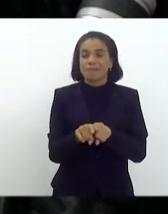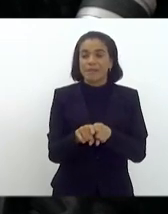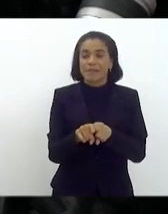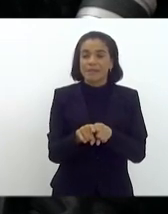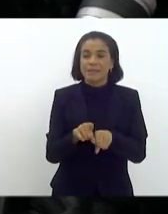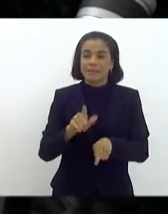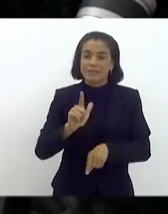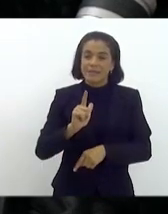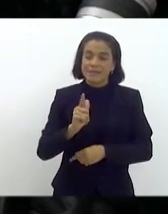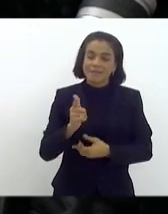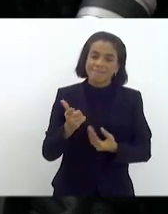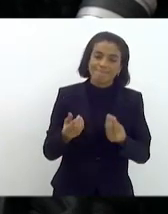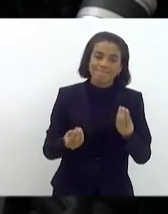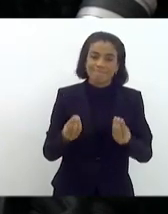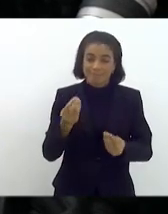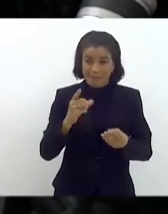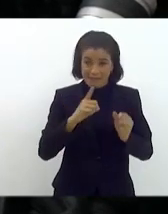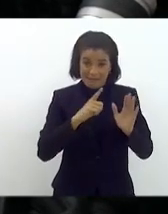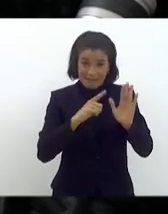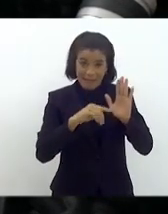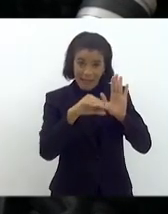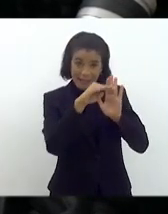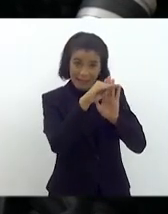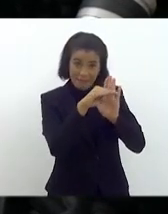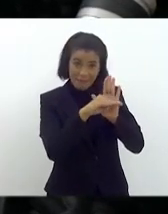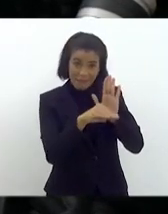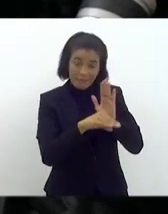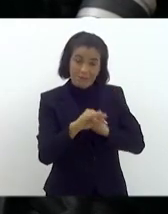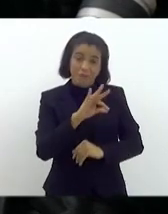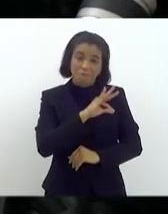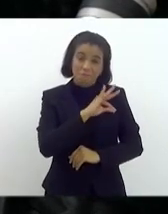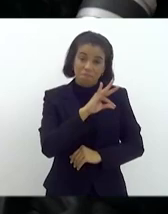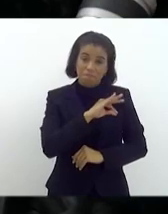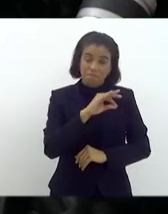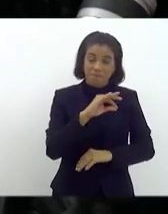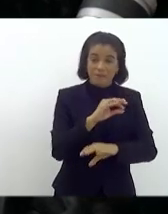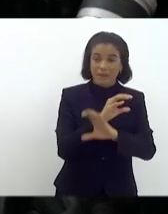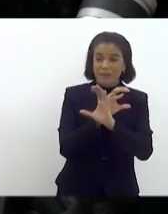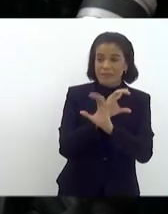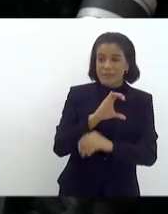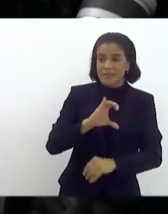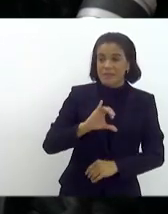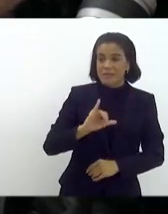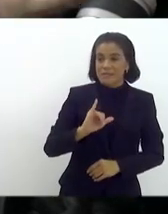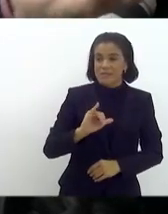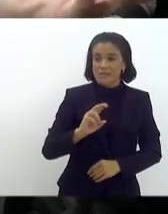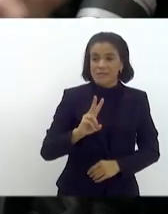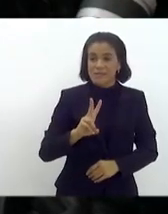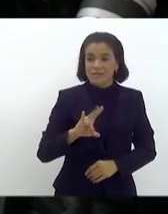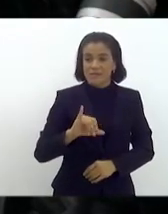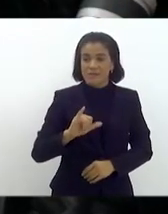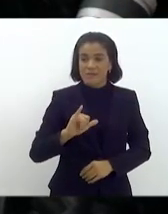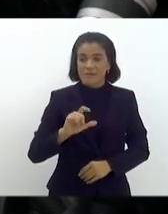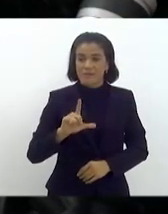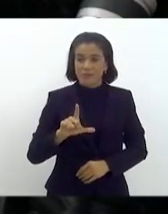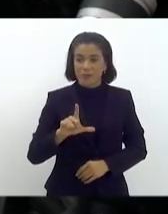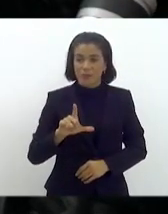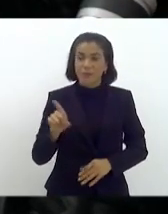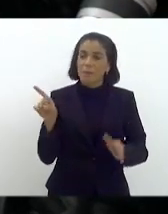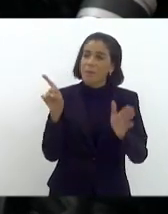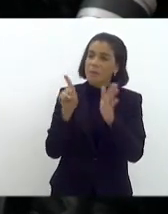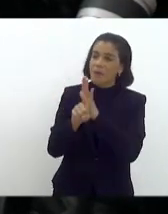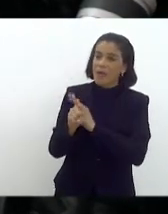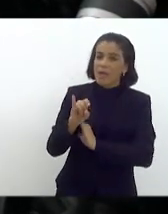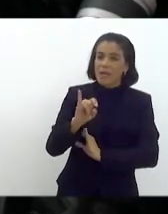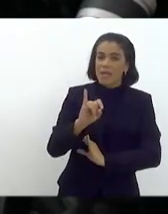tá na pauta da Polícia Civil e finalmente uma curiosidade para o nosso whisky